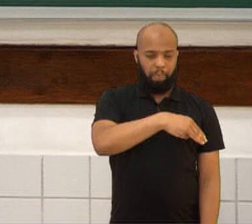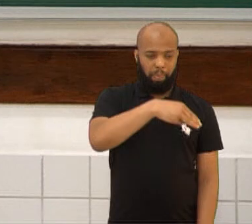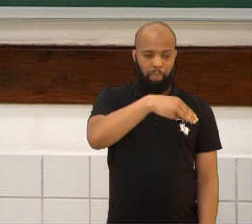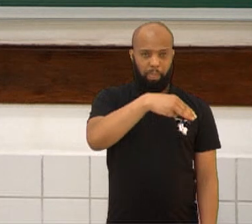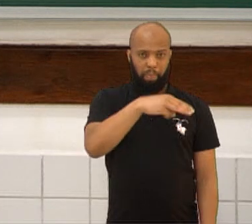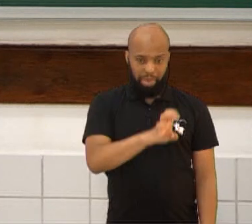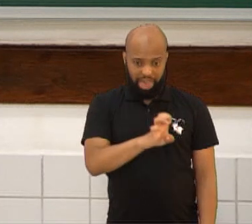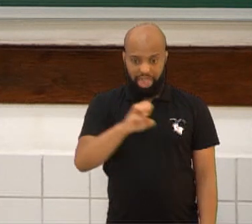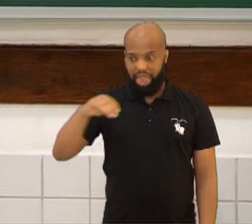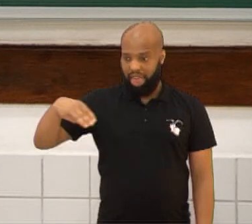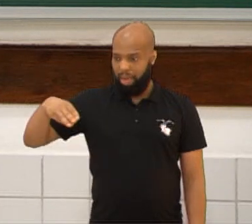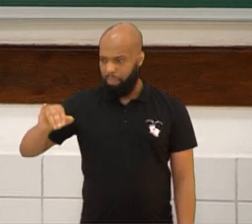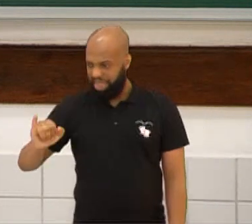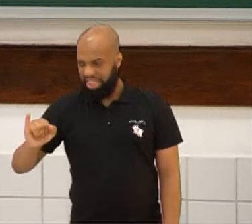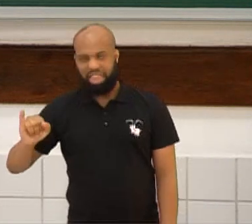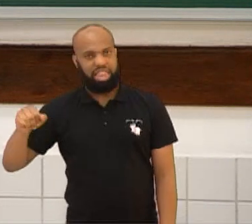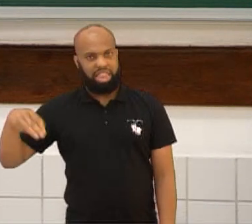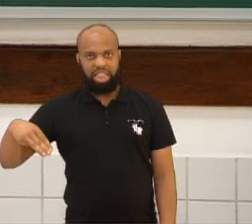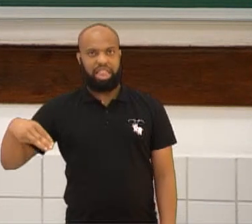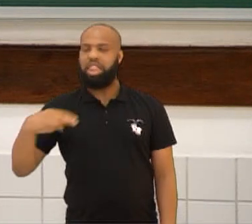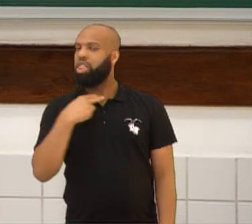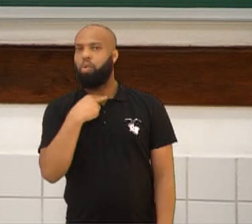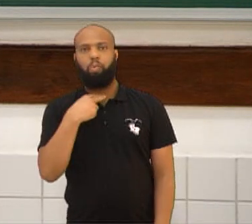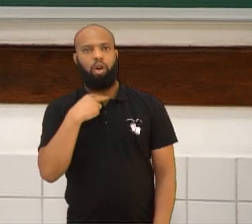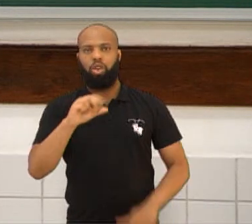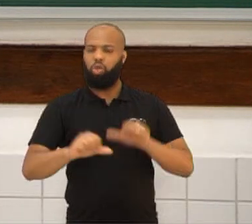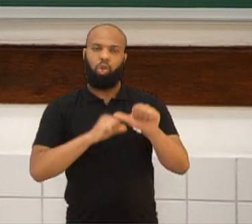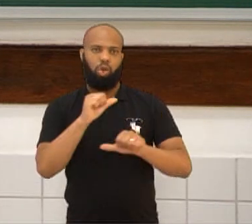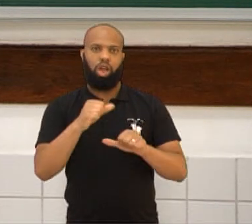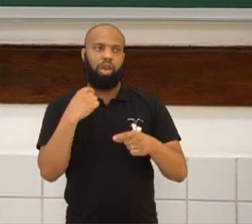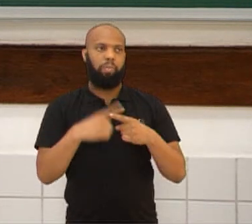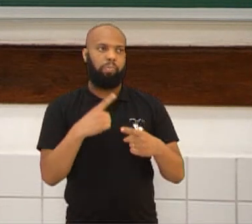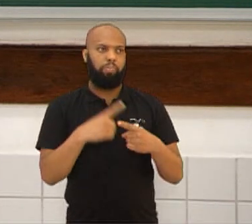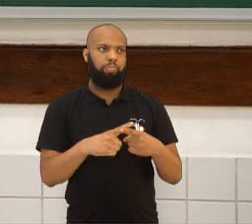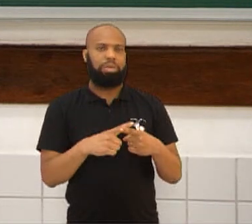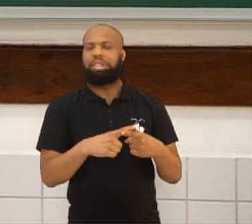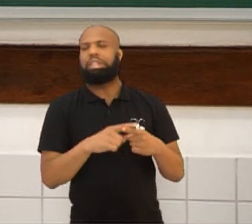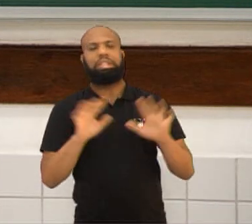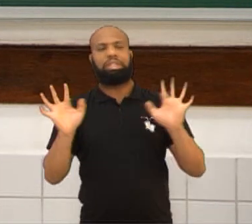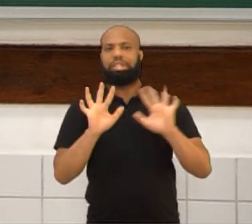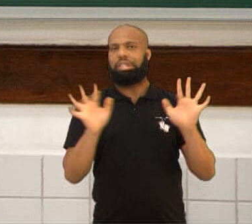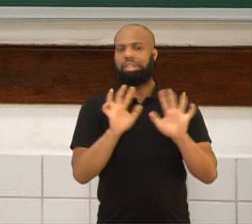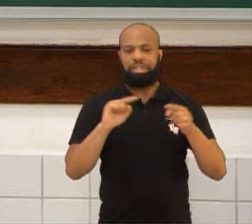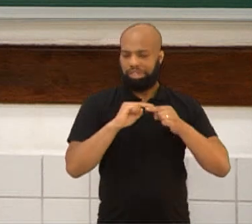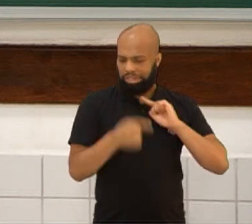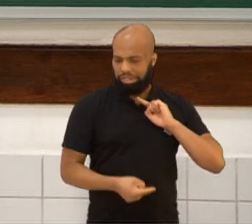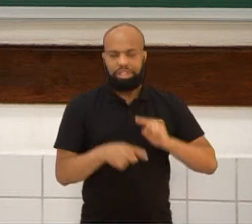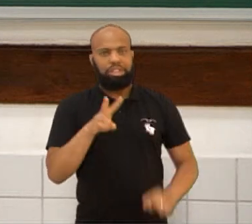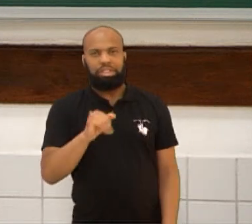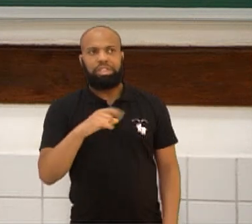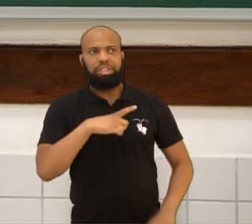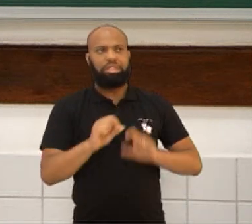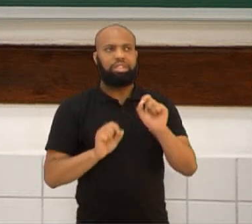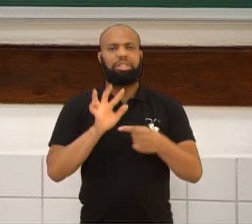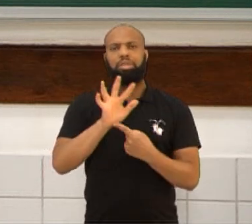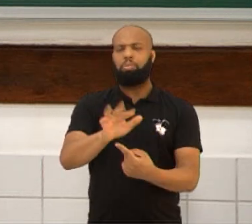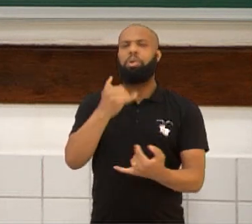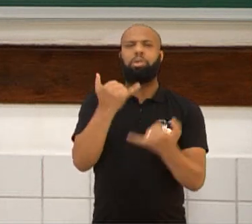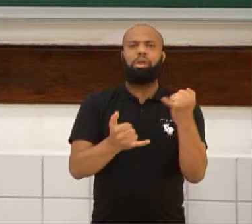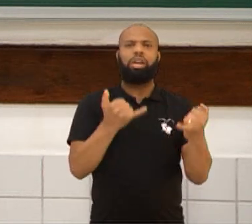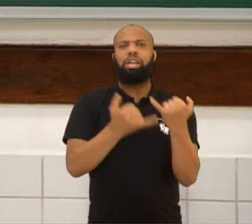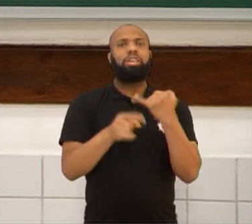maneira nenhuma, porque isso vai depor contra você, vai trazer ali